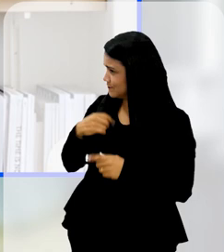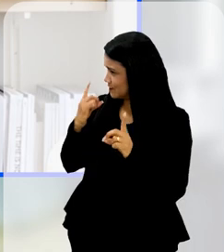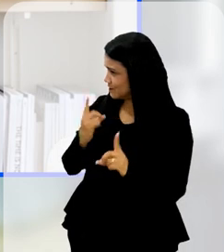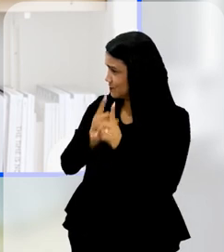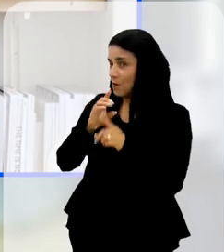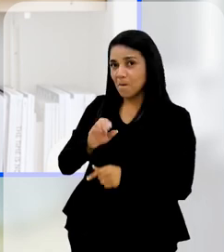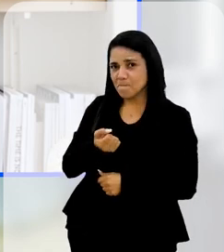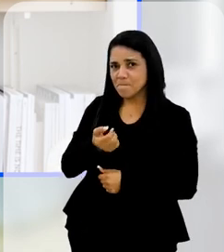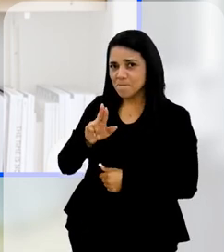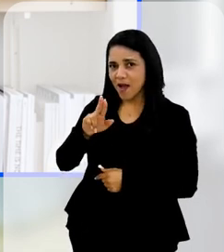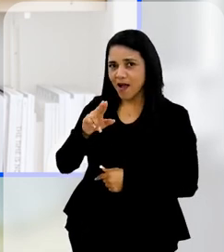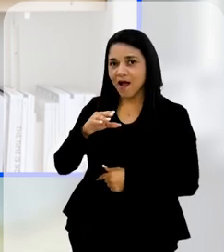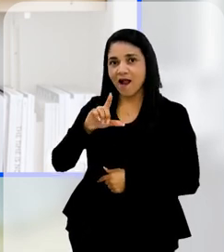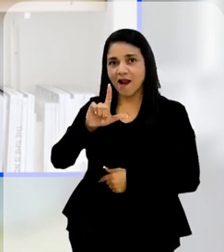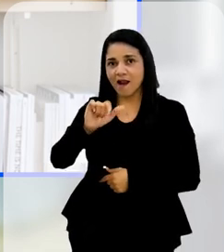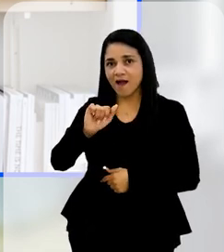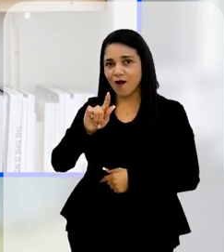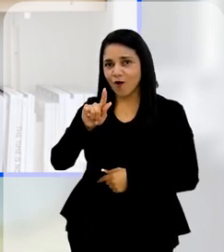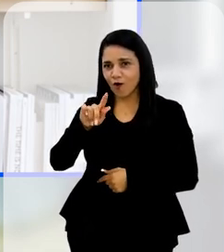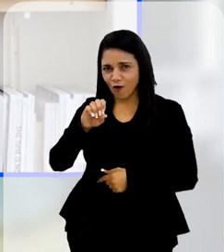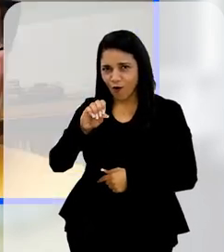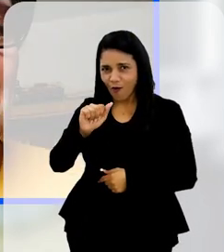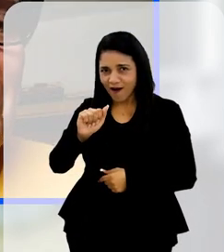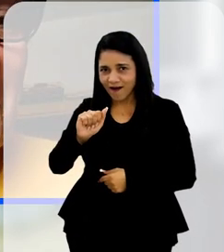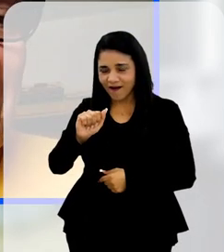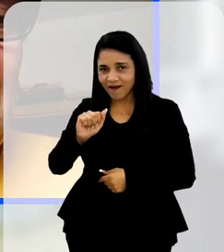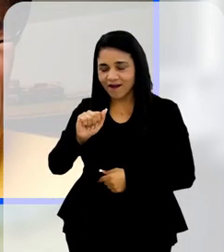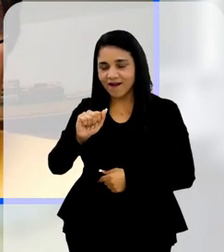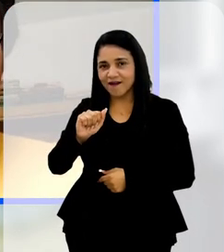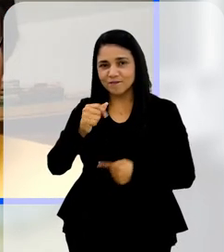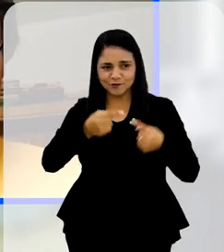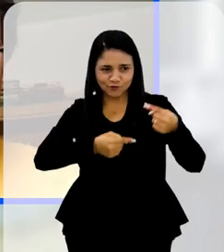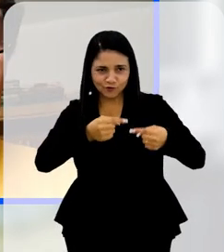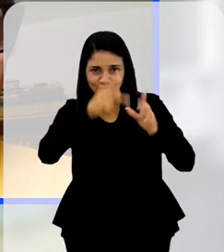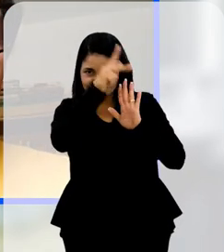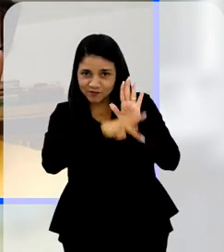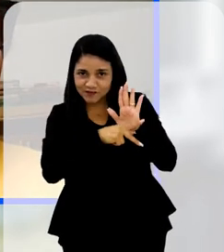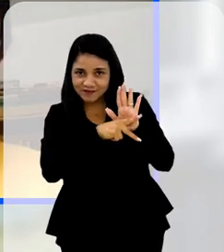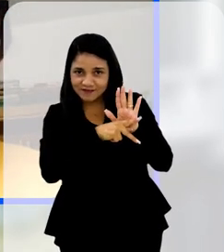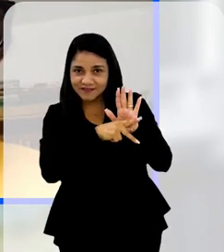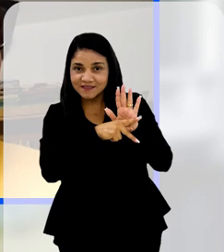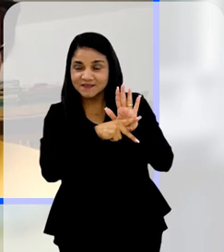tradicional, nada mais carioca do que o Bar Lagoa, né, para vocês discutirem o projeto.